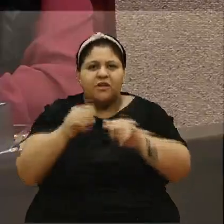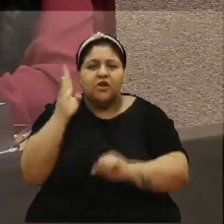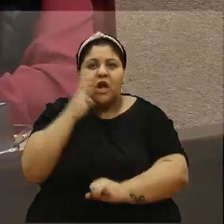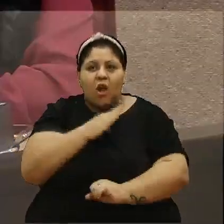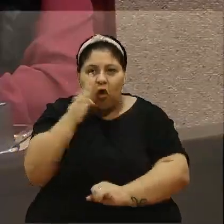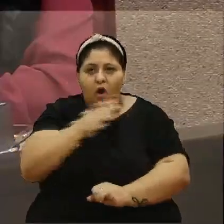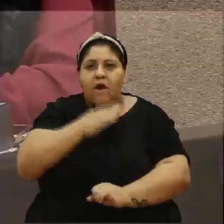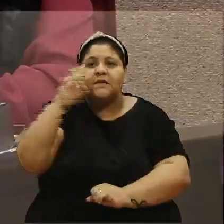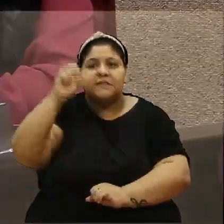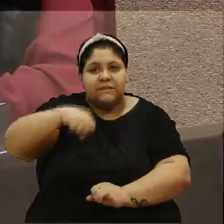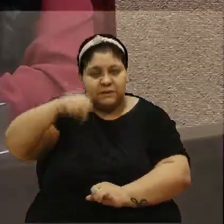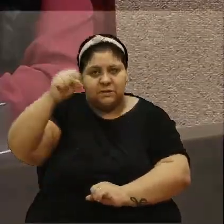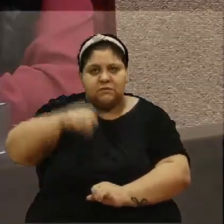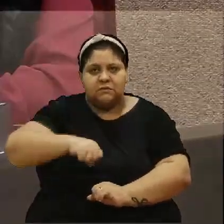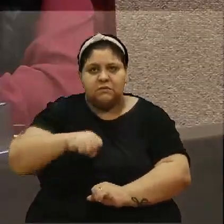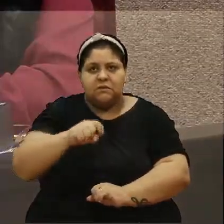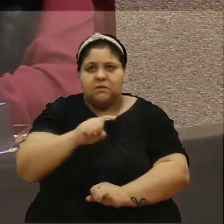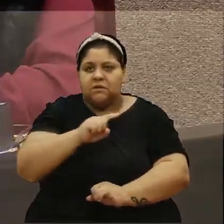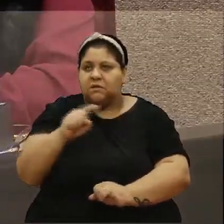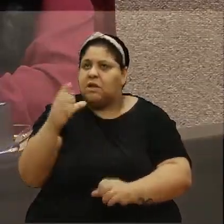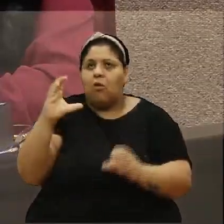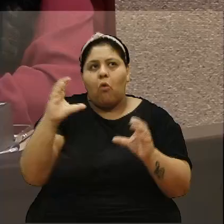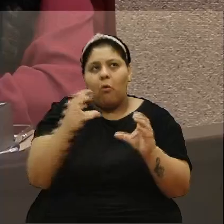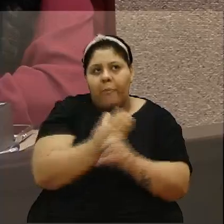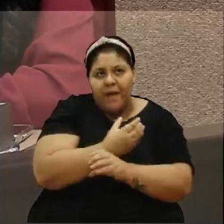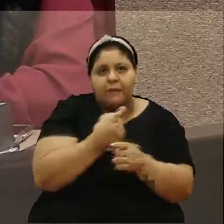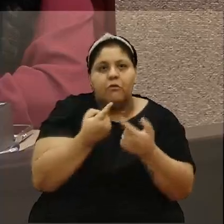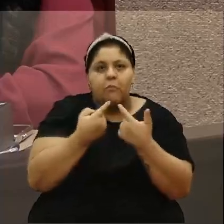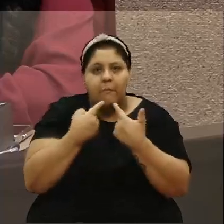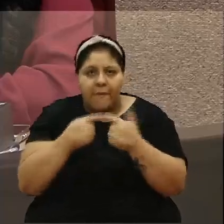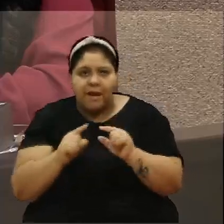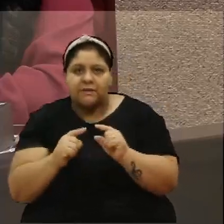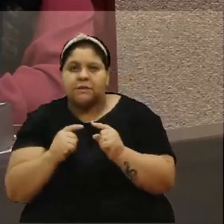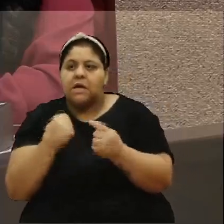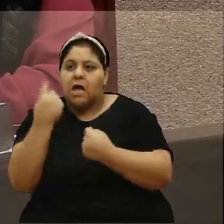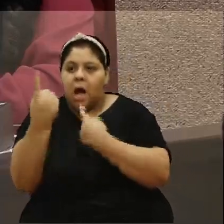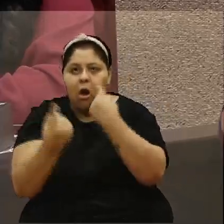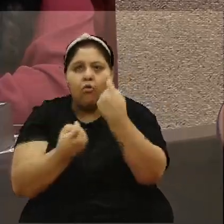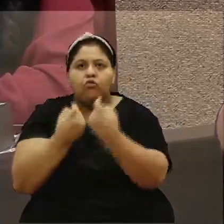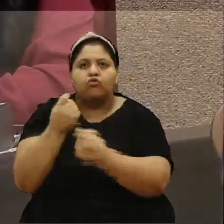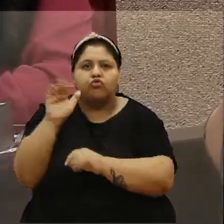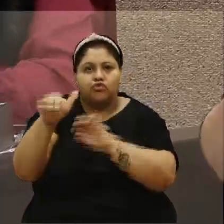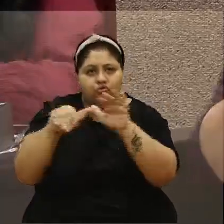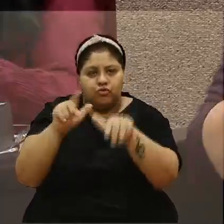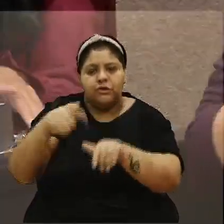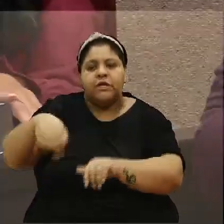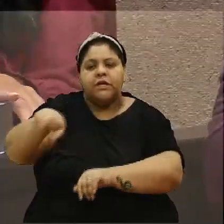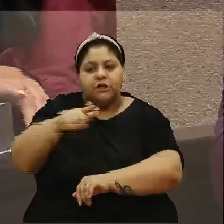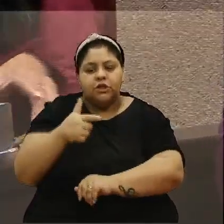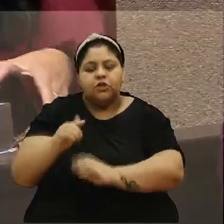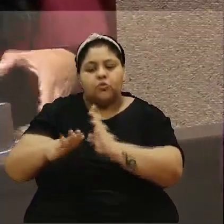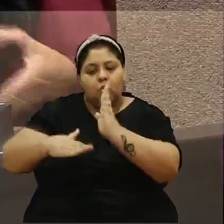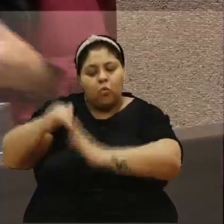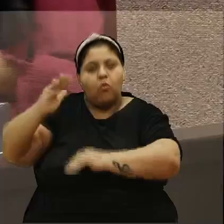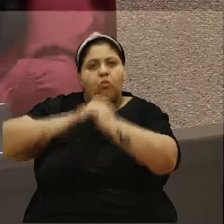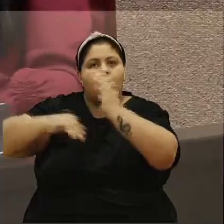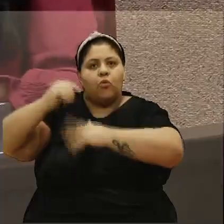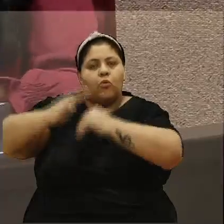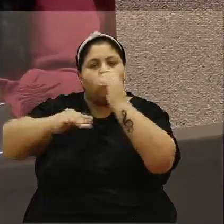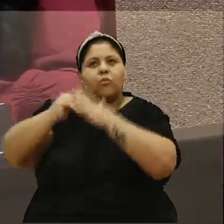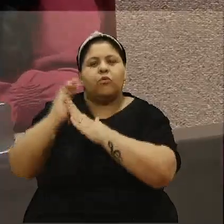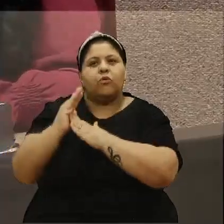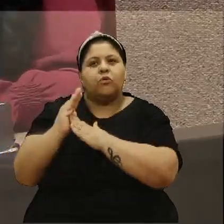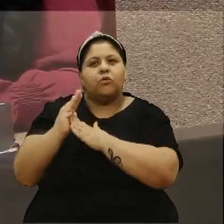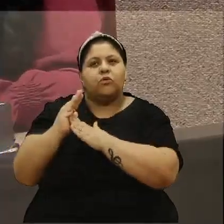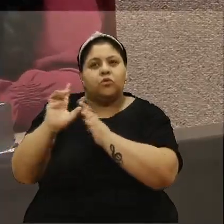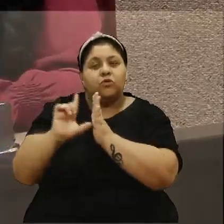sim, né? Daqui a pouco não na totalidade, mas que seja em partes, e assim a gente construa para que logo